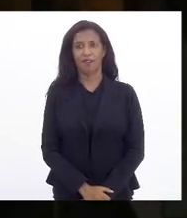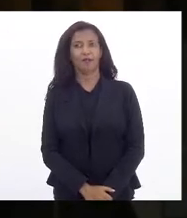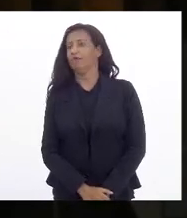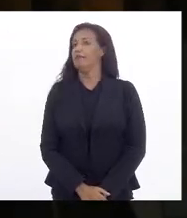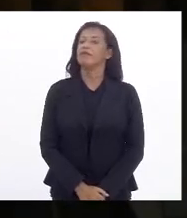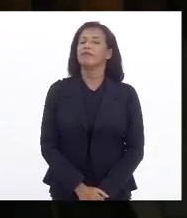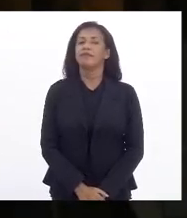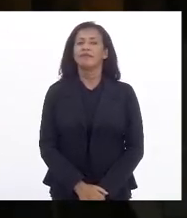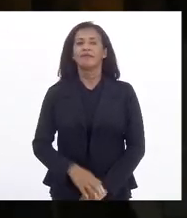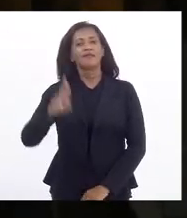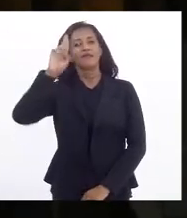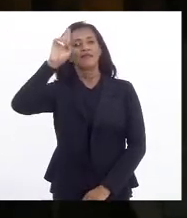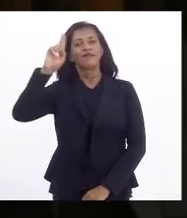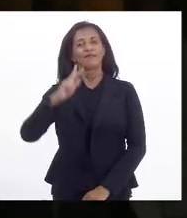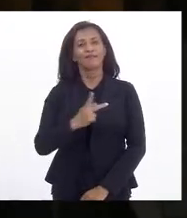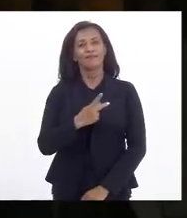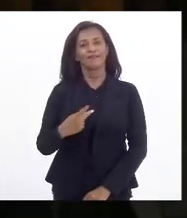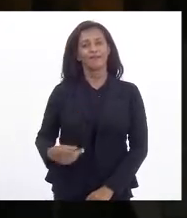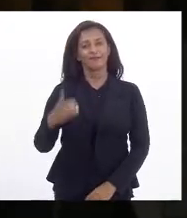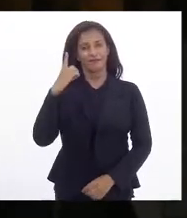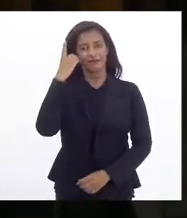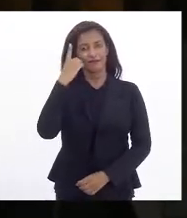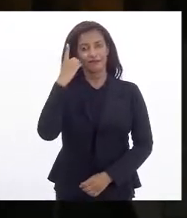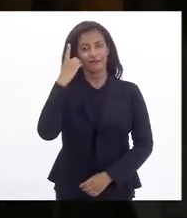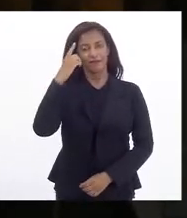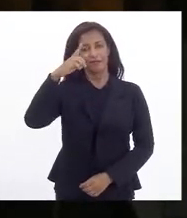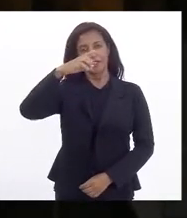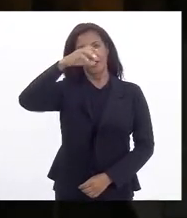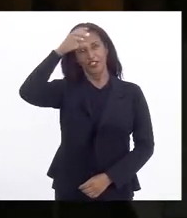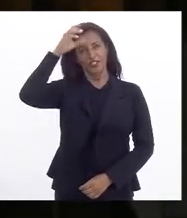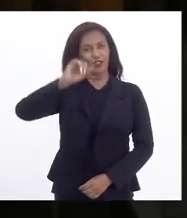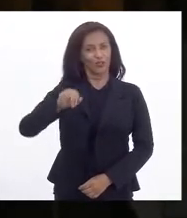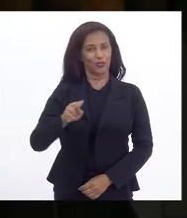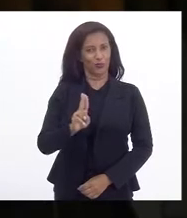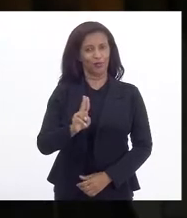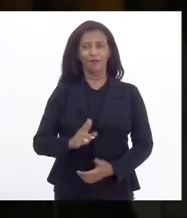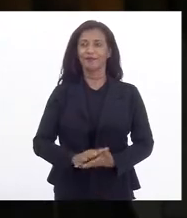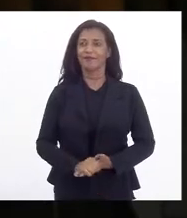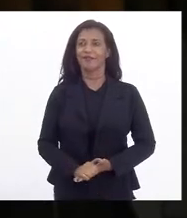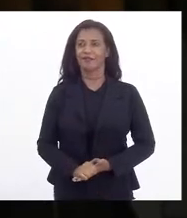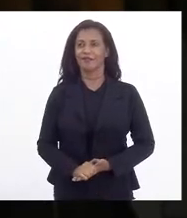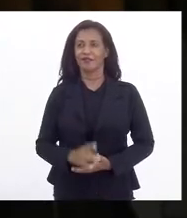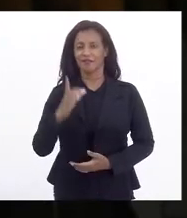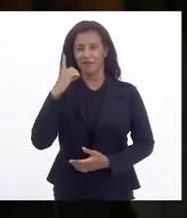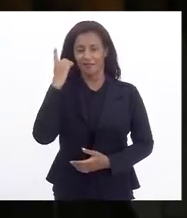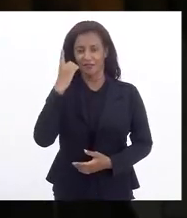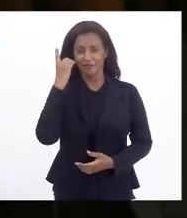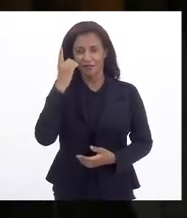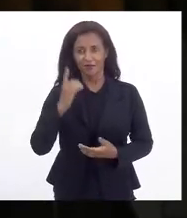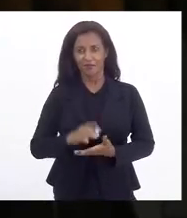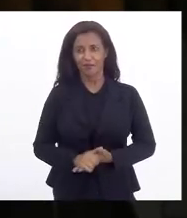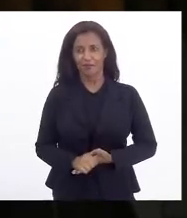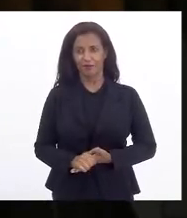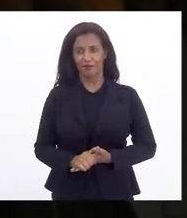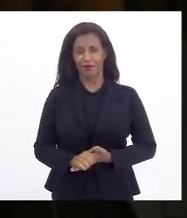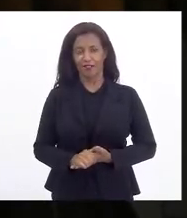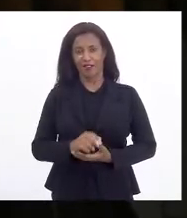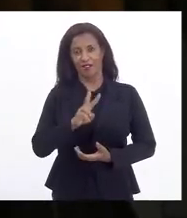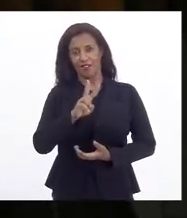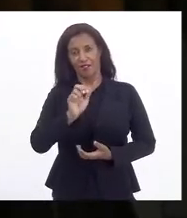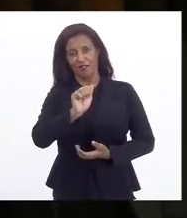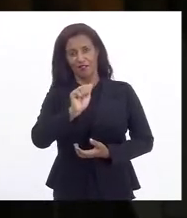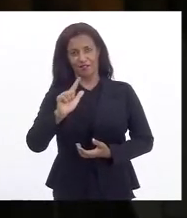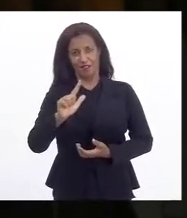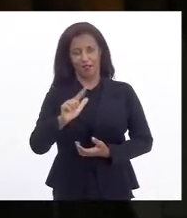chora Presidente Deputado a tia Ju senhor Deputado Val da